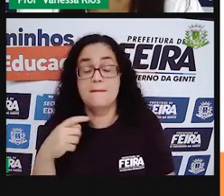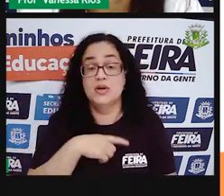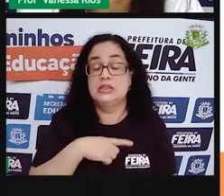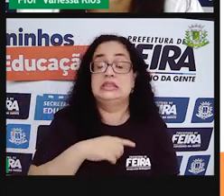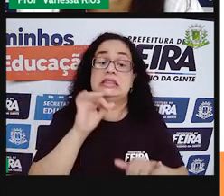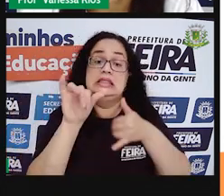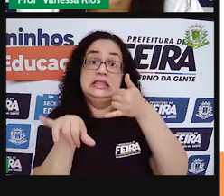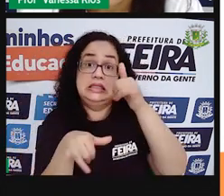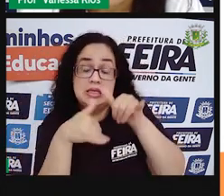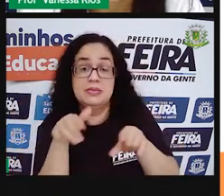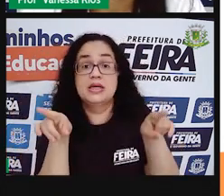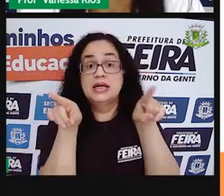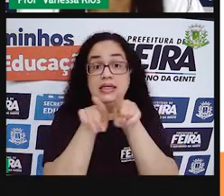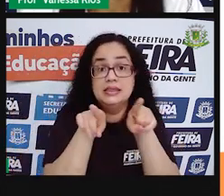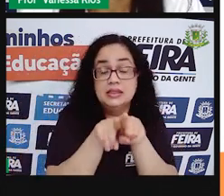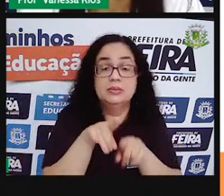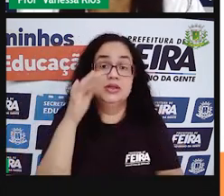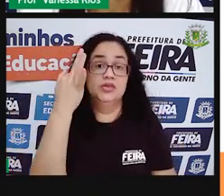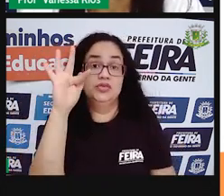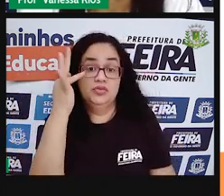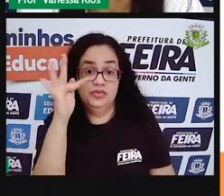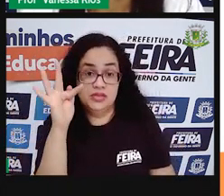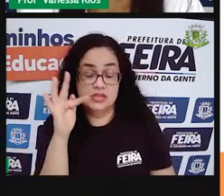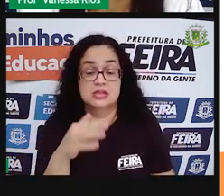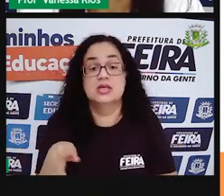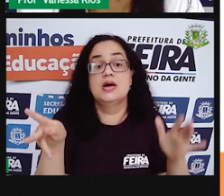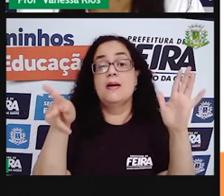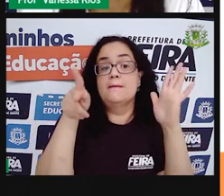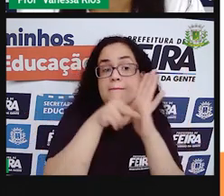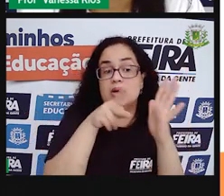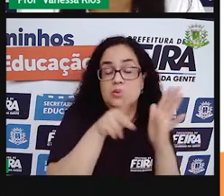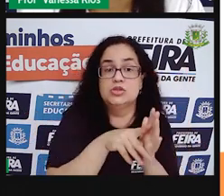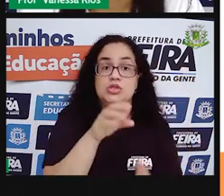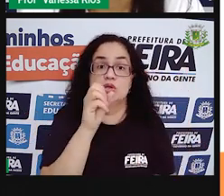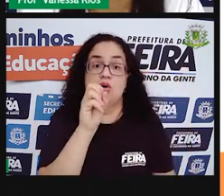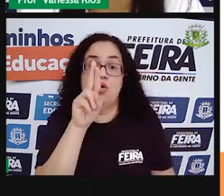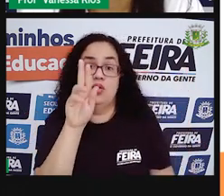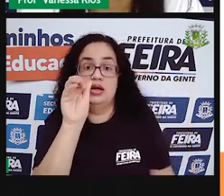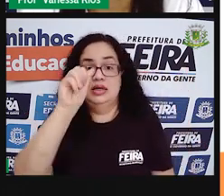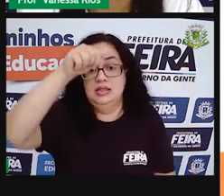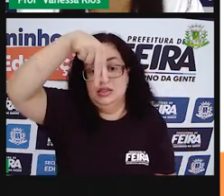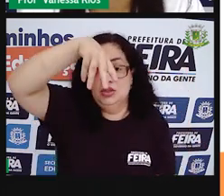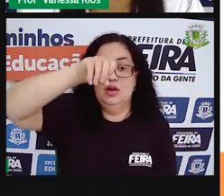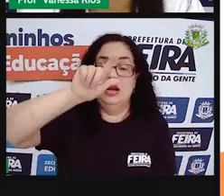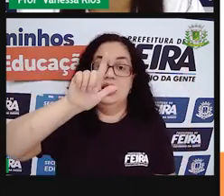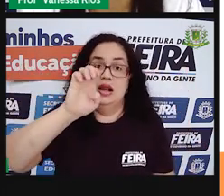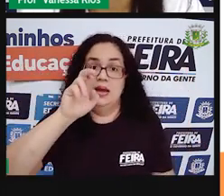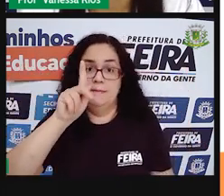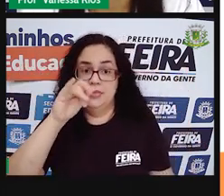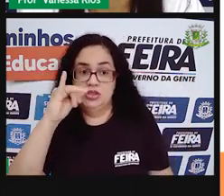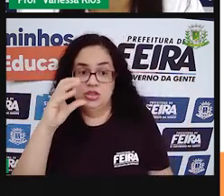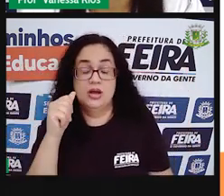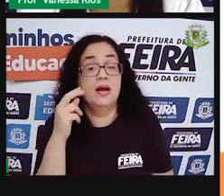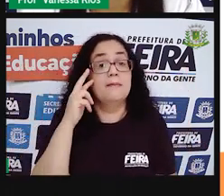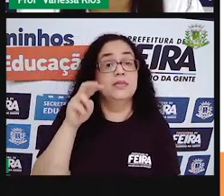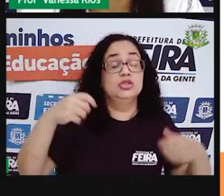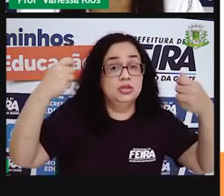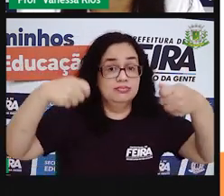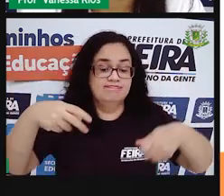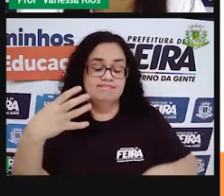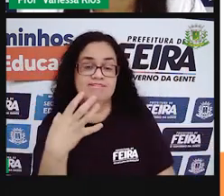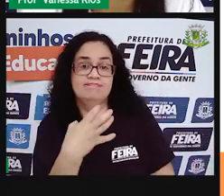ser físicas. As propriedades organolépticas são aquelas que podem ser percebidas através dos nossos órgãos